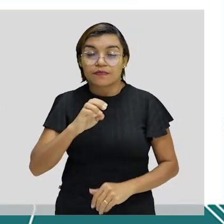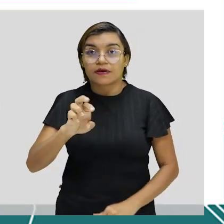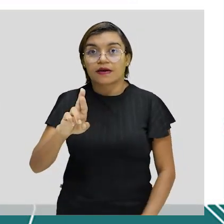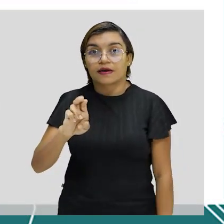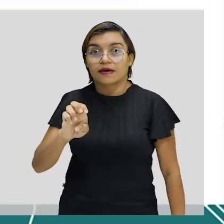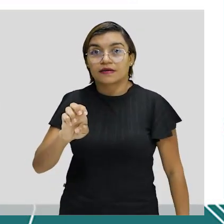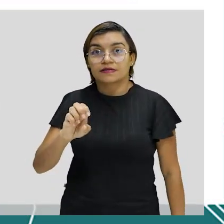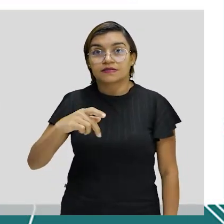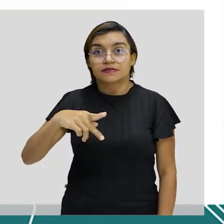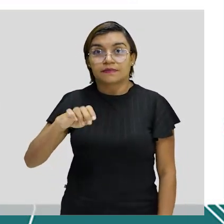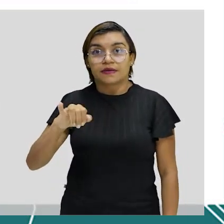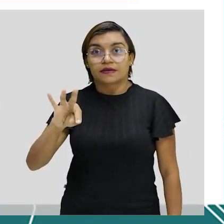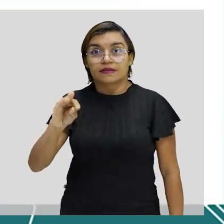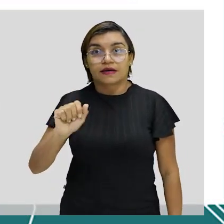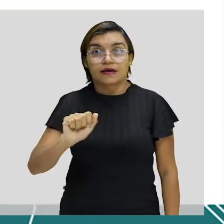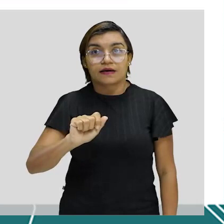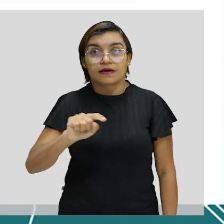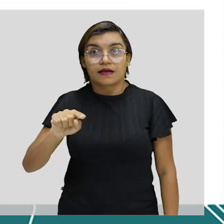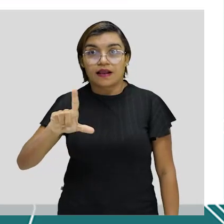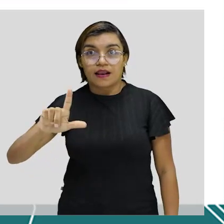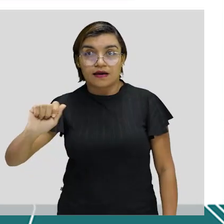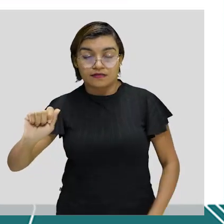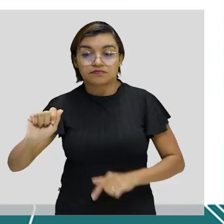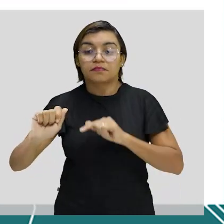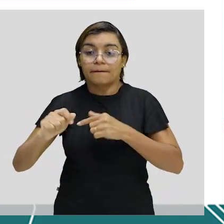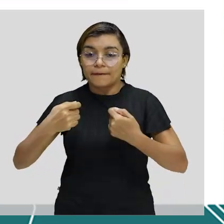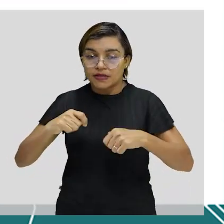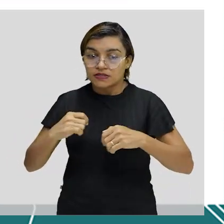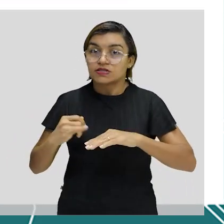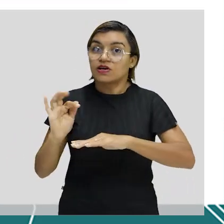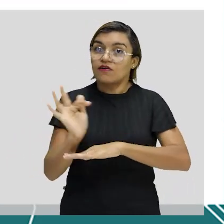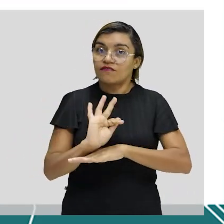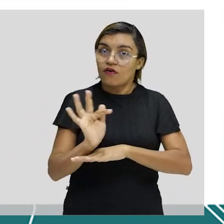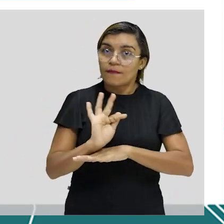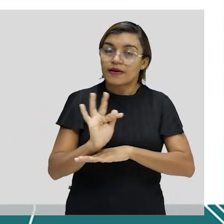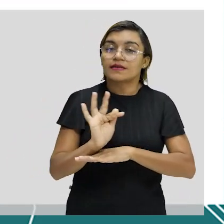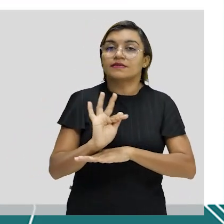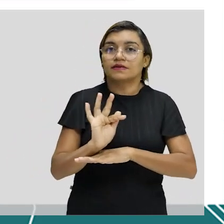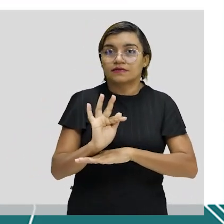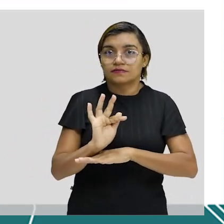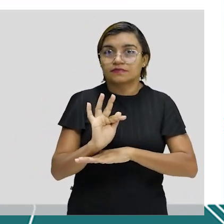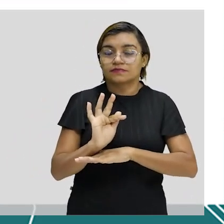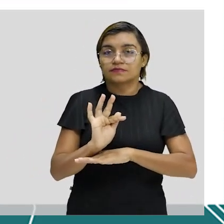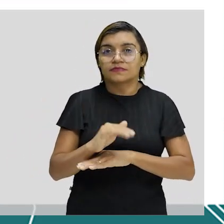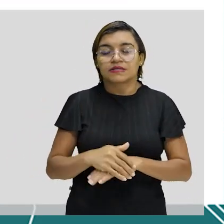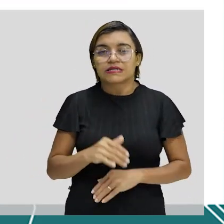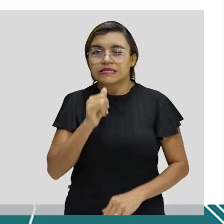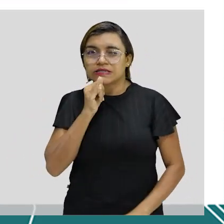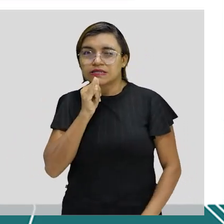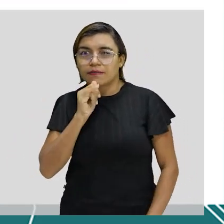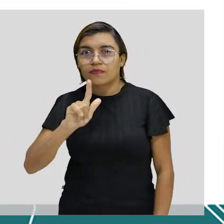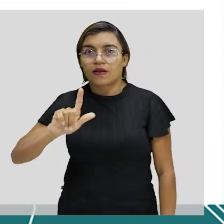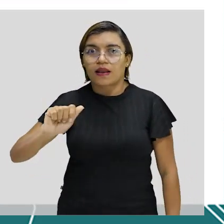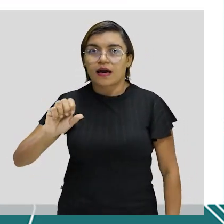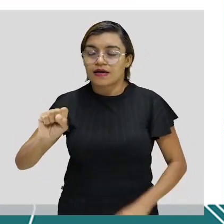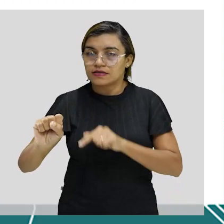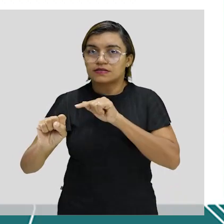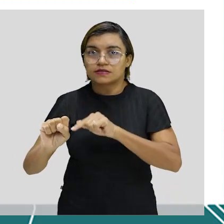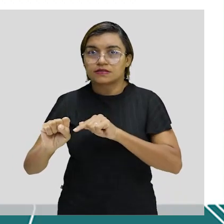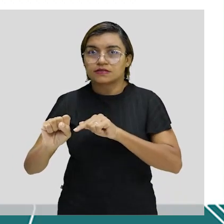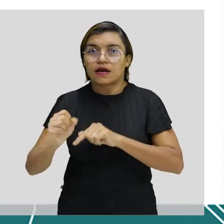a formalidade. É a formalidade que tem que ser respeitada. Então, respeitá-la. E não respeitá-las as